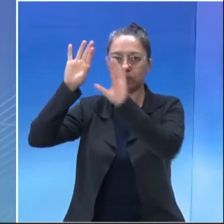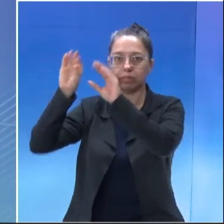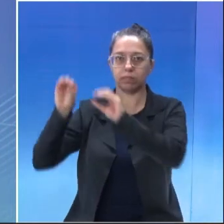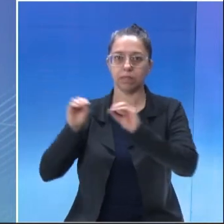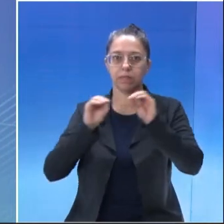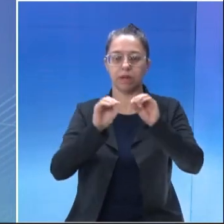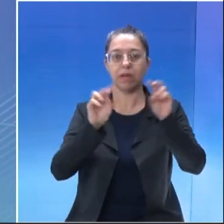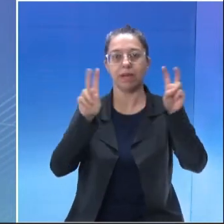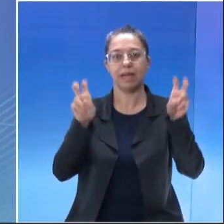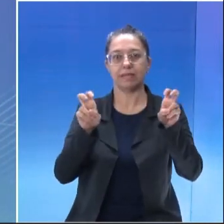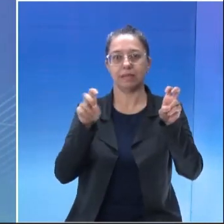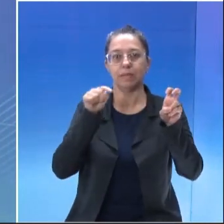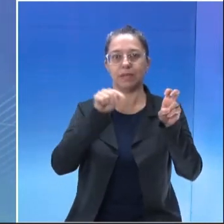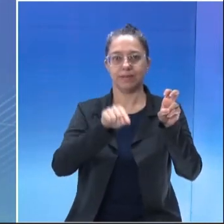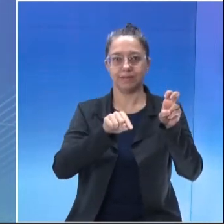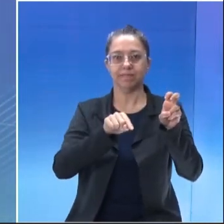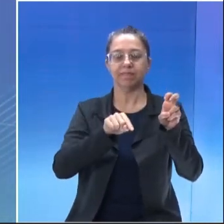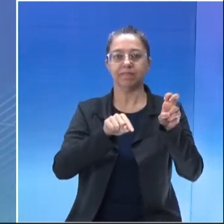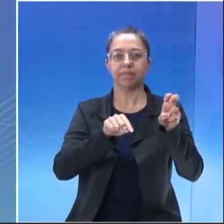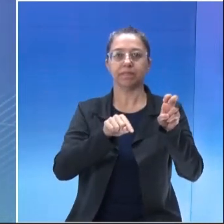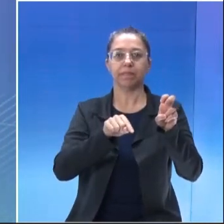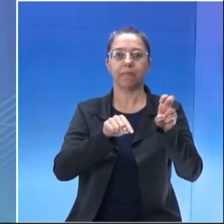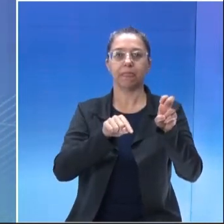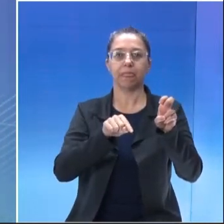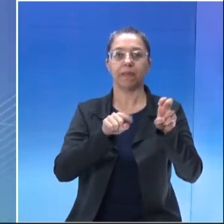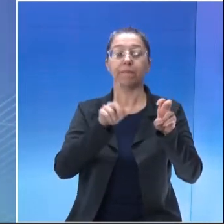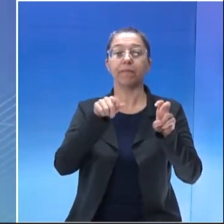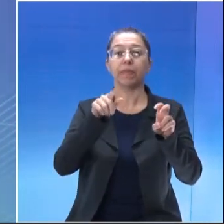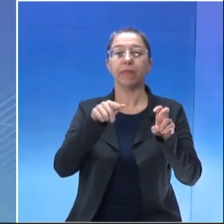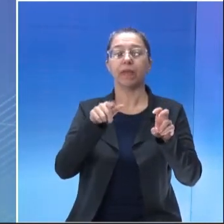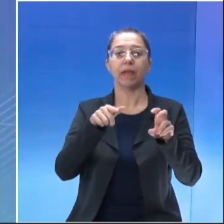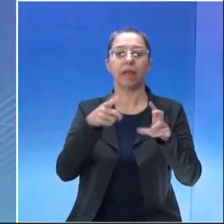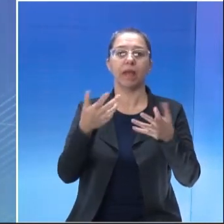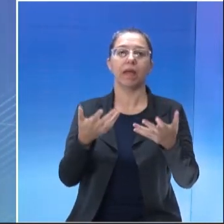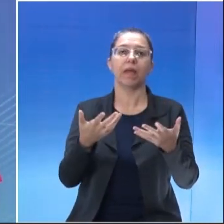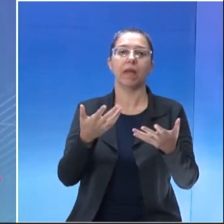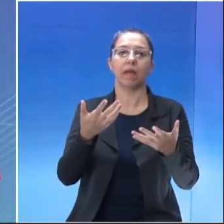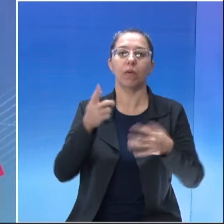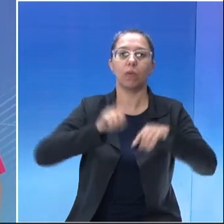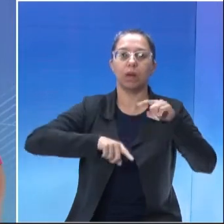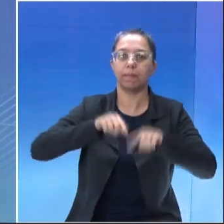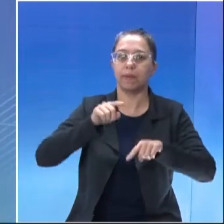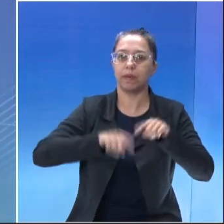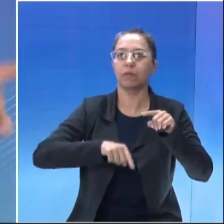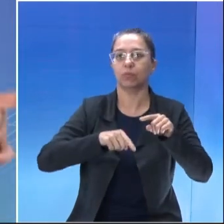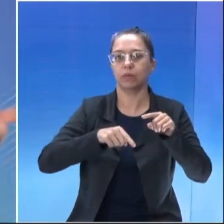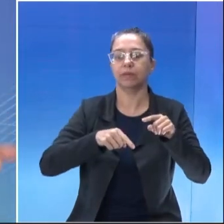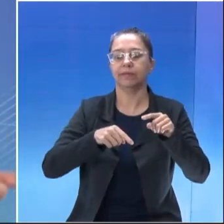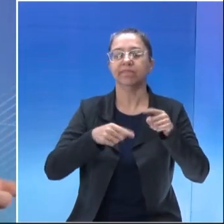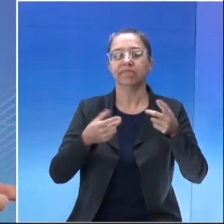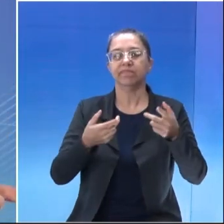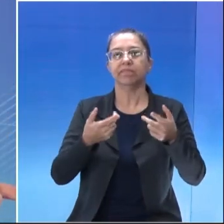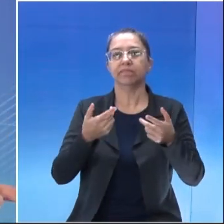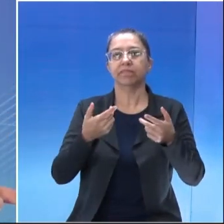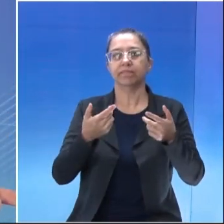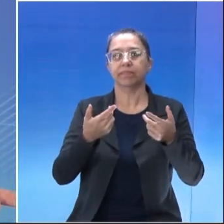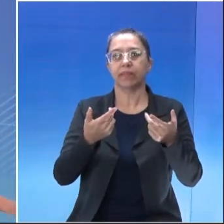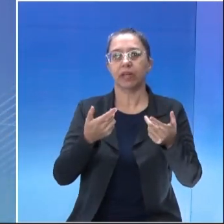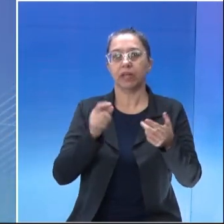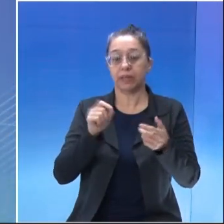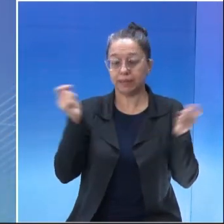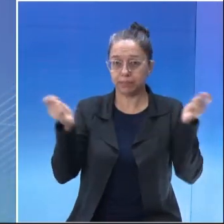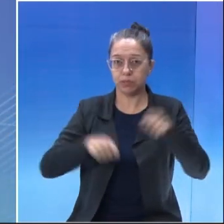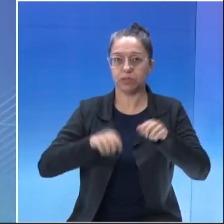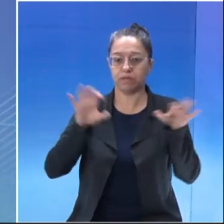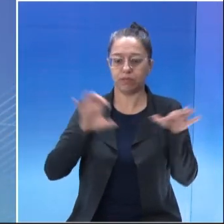Então, vocês observam que a situação é um elemento da estratégia argumentativa, que você pode utilizar lá no texto de redação. É